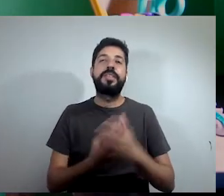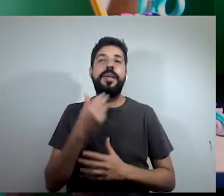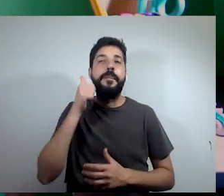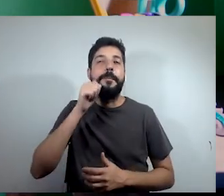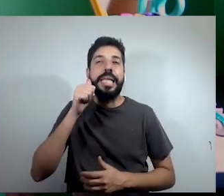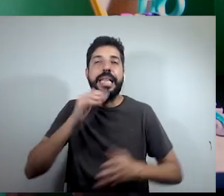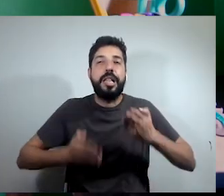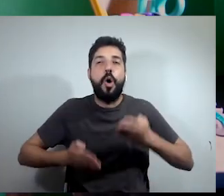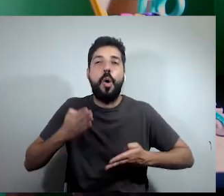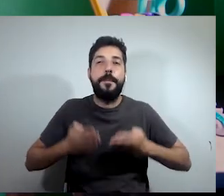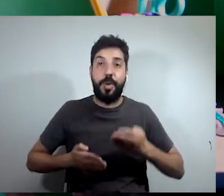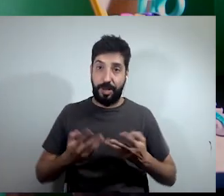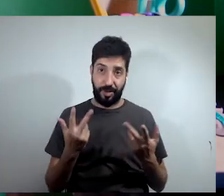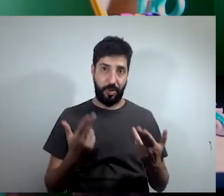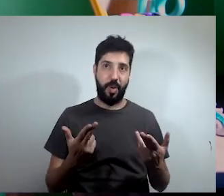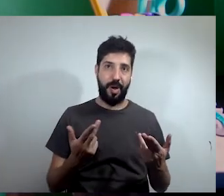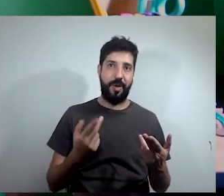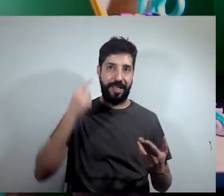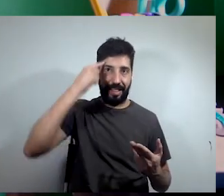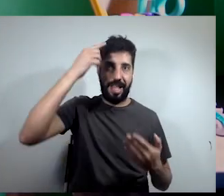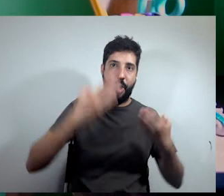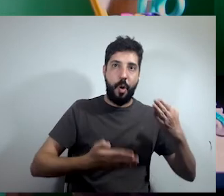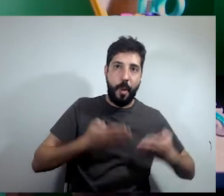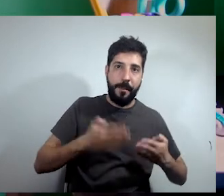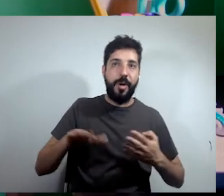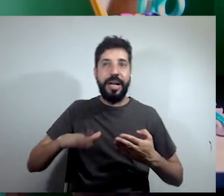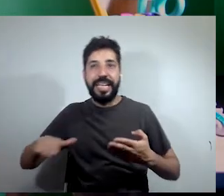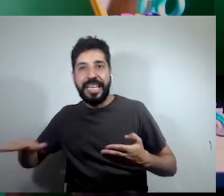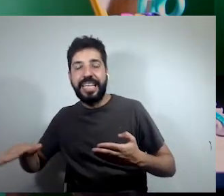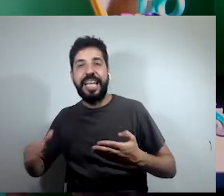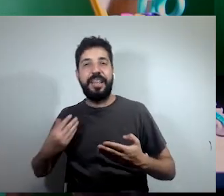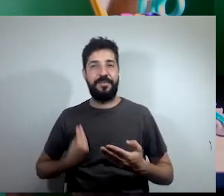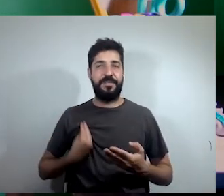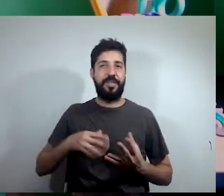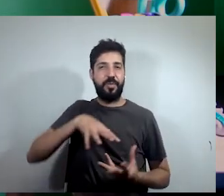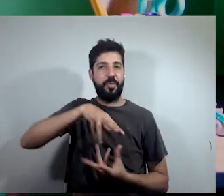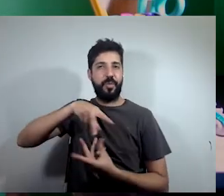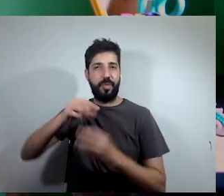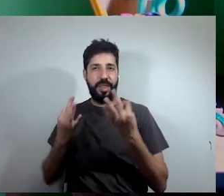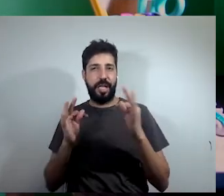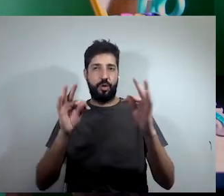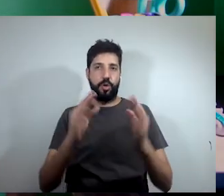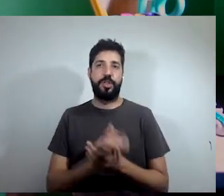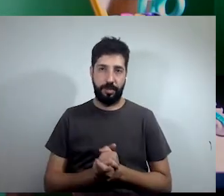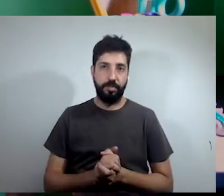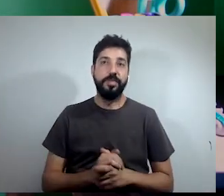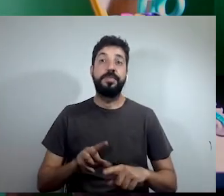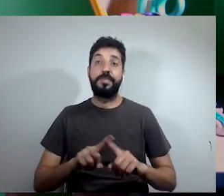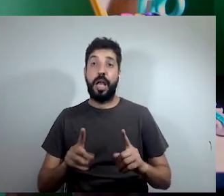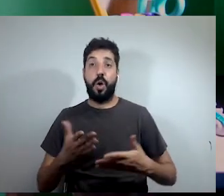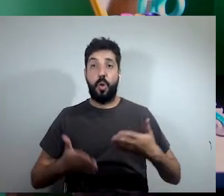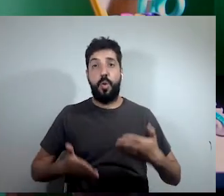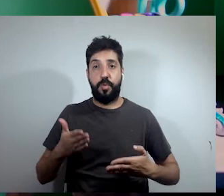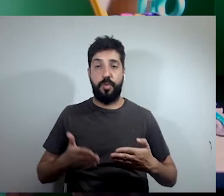Tem tudo a ver com essa ideia dos robôs, né? E das crianças que vivem num mundo tecnológico. Mas um